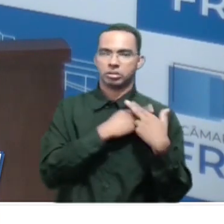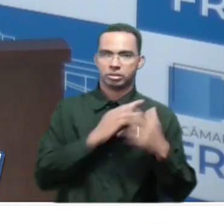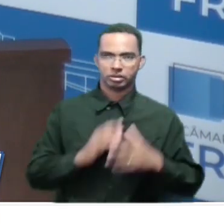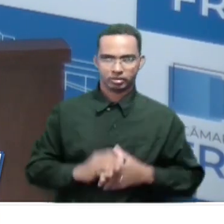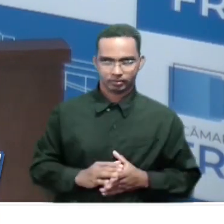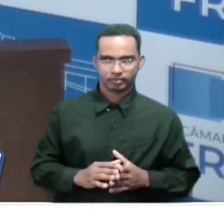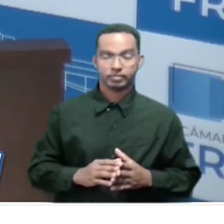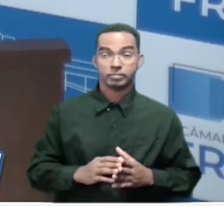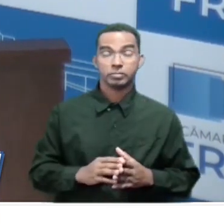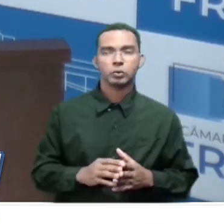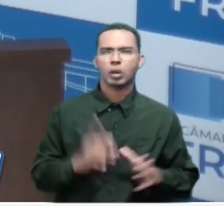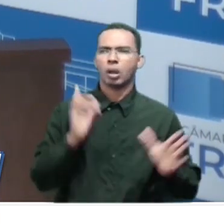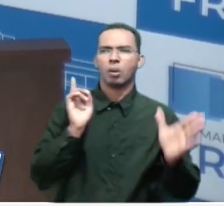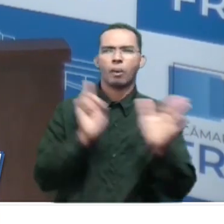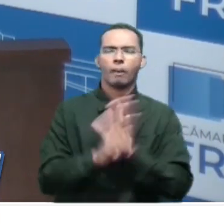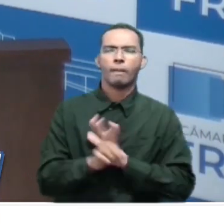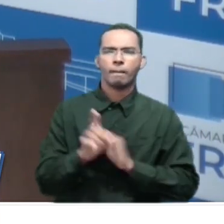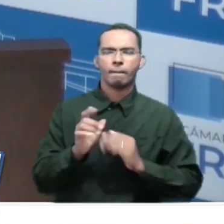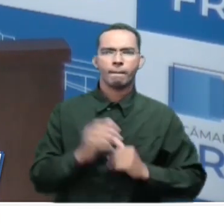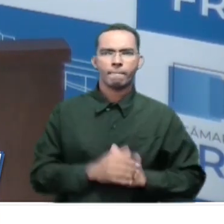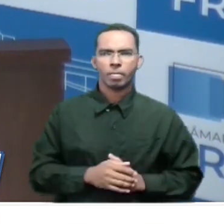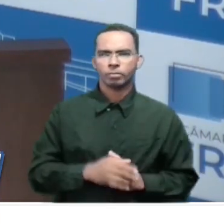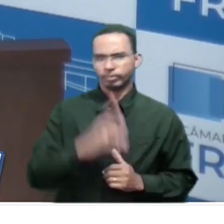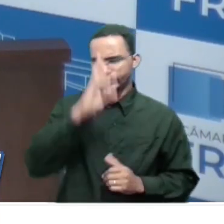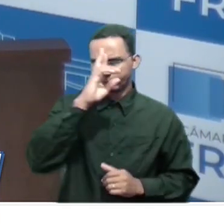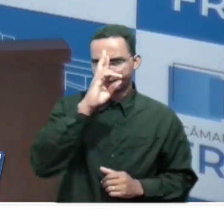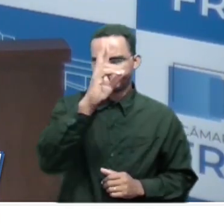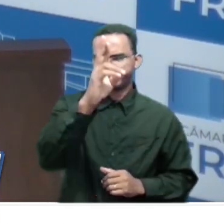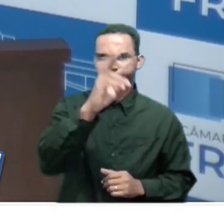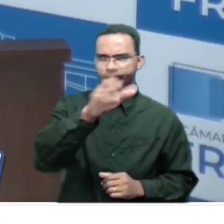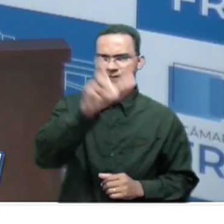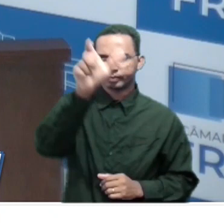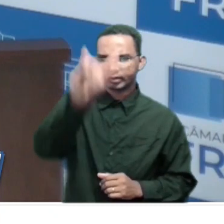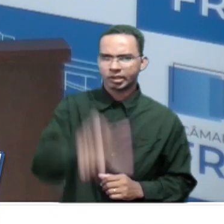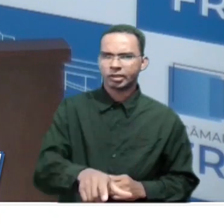E eu pergunto aos senhores, esse é um